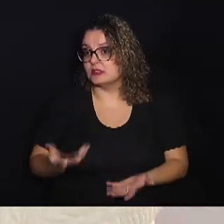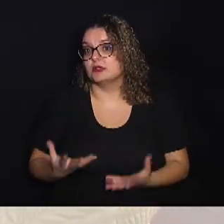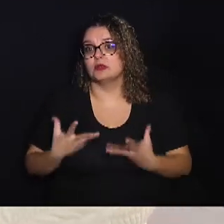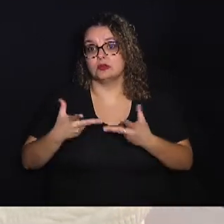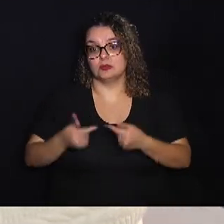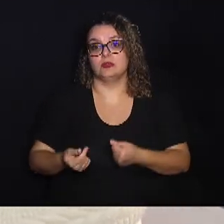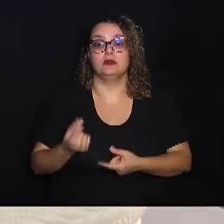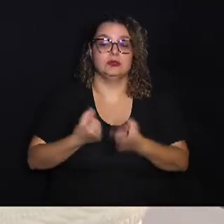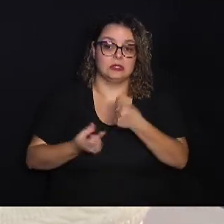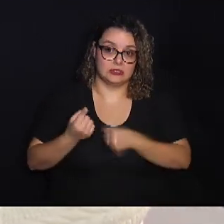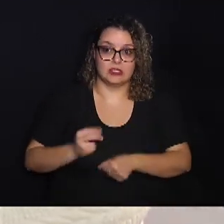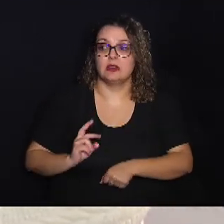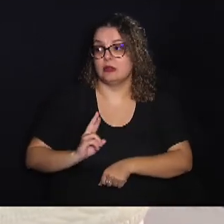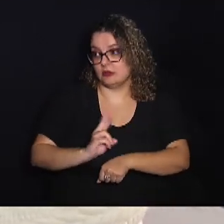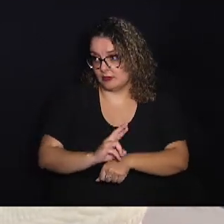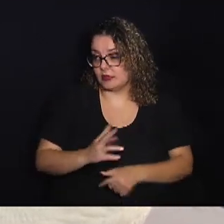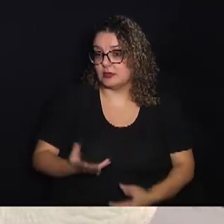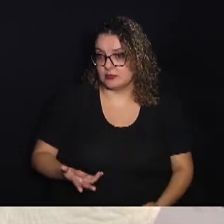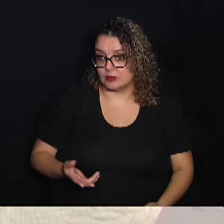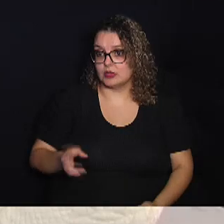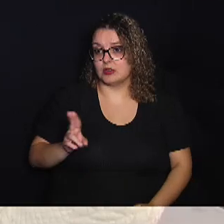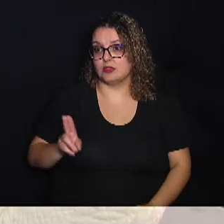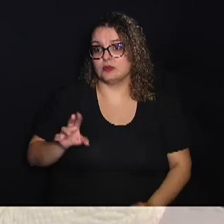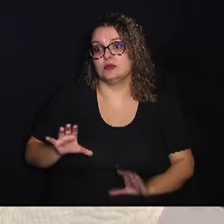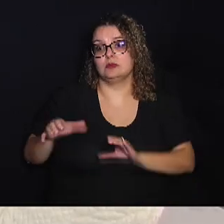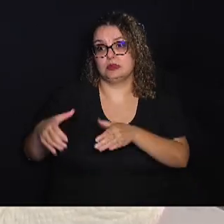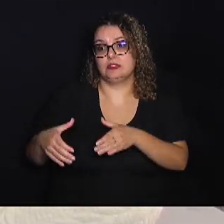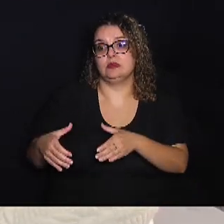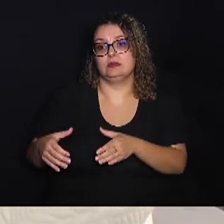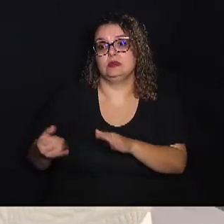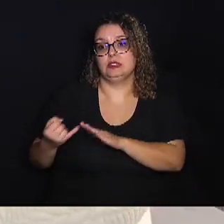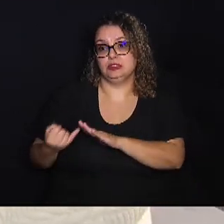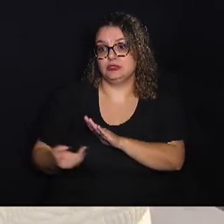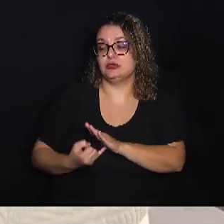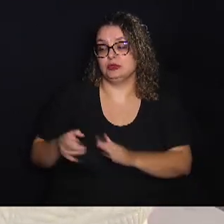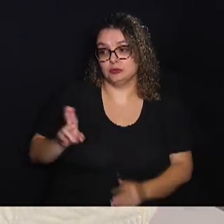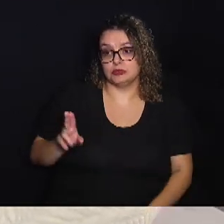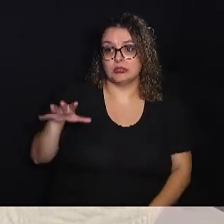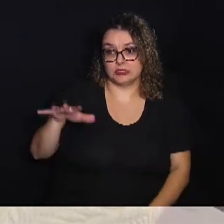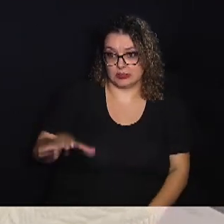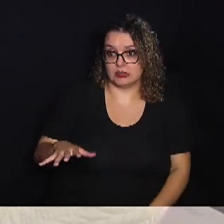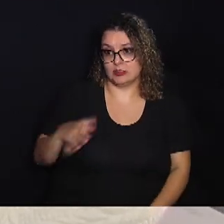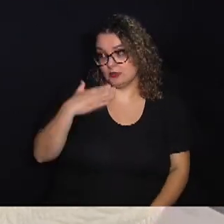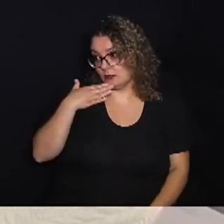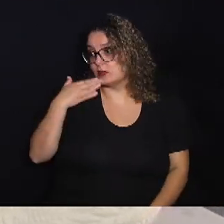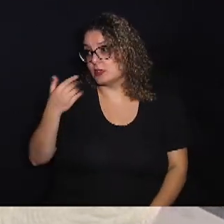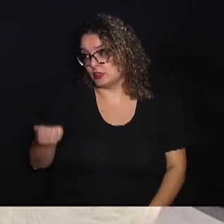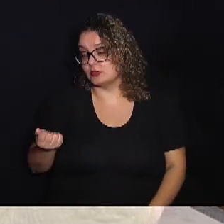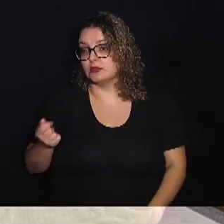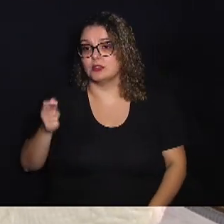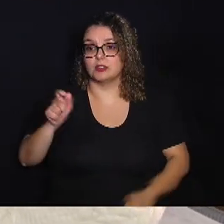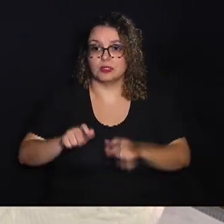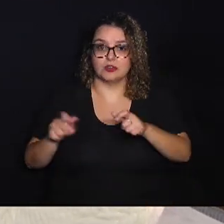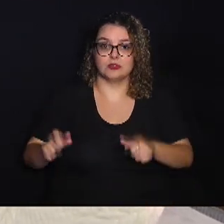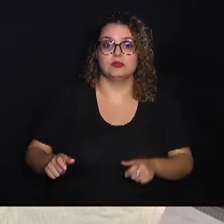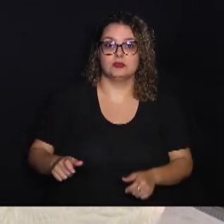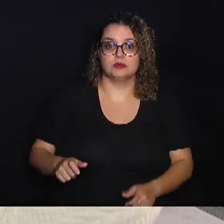é reutilizada para o grupo, né, da instituição, melhora dos usuários, do